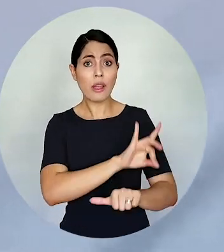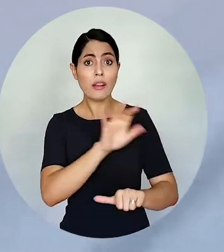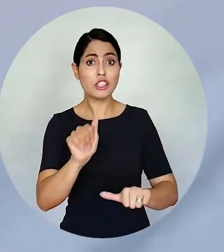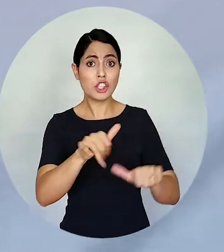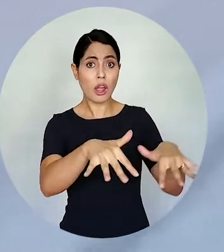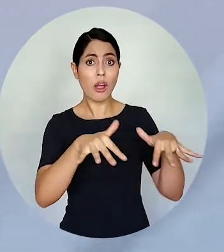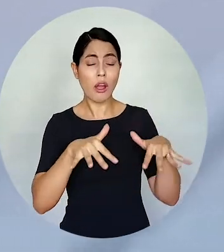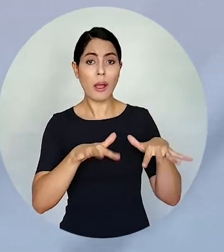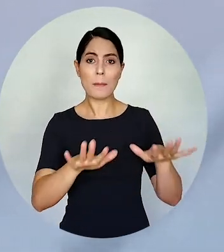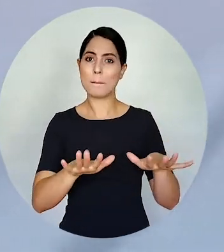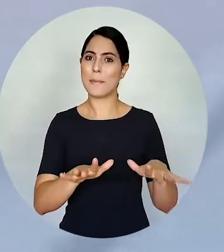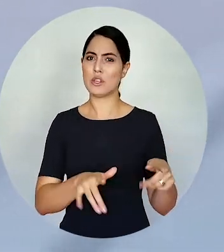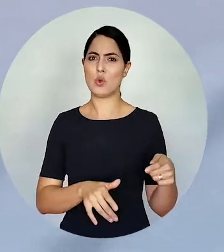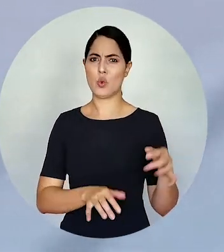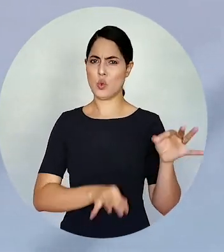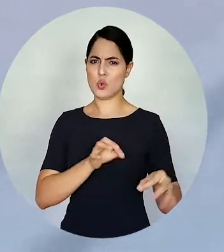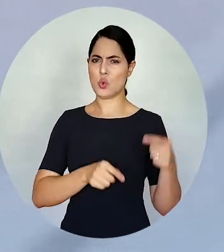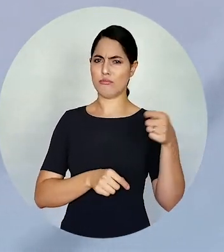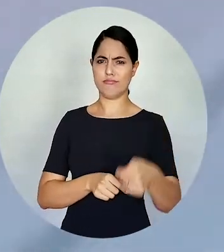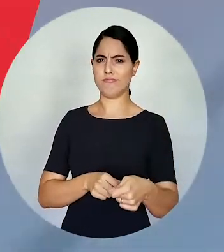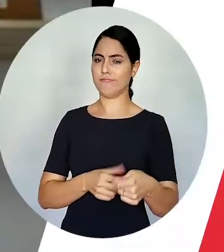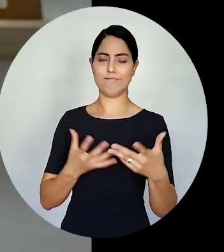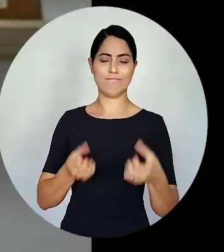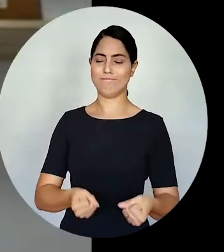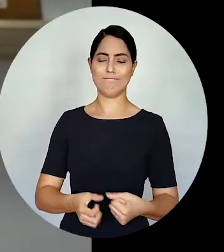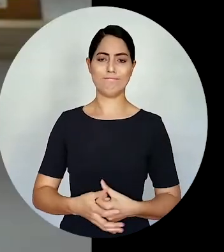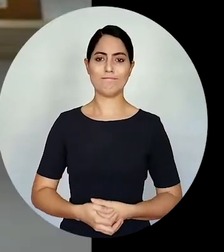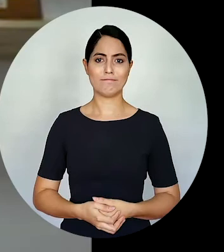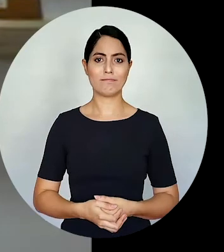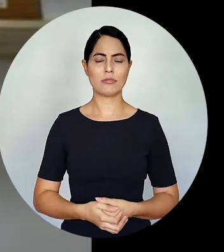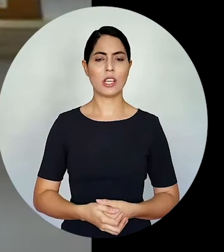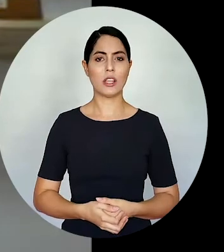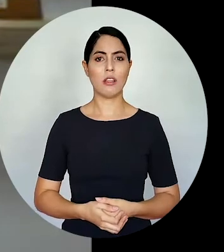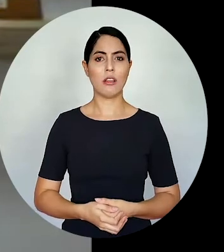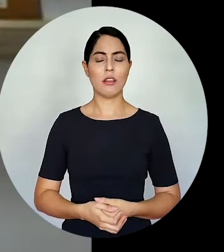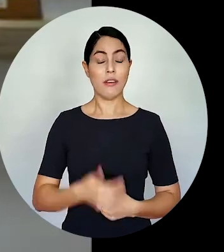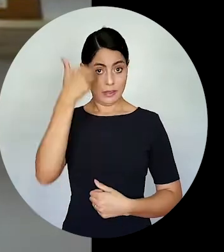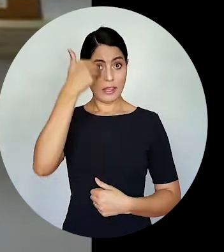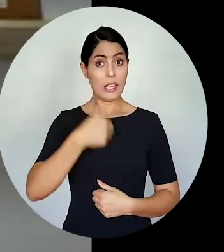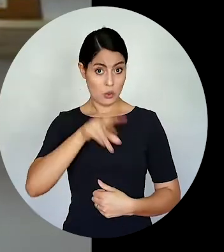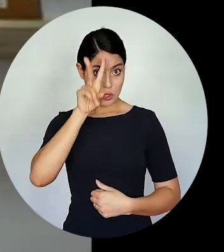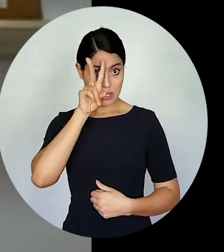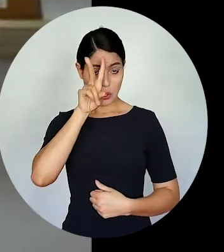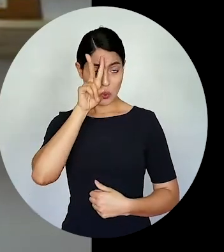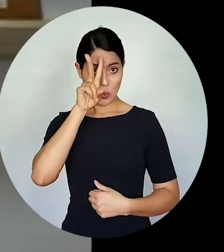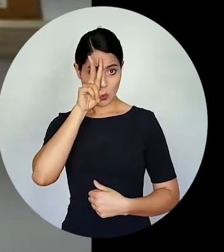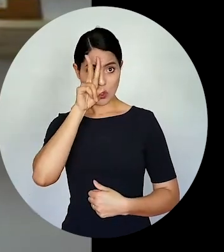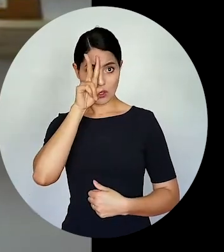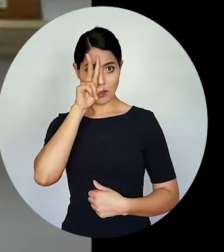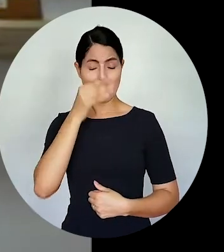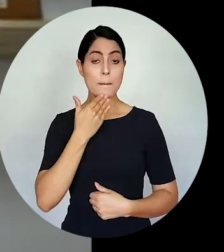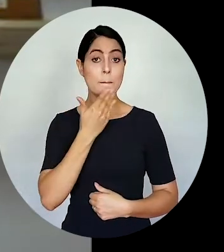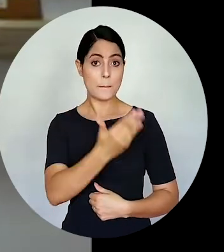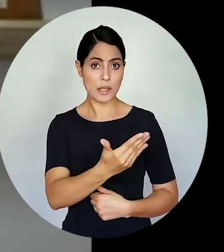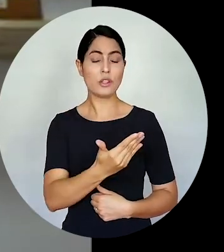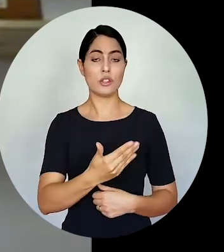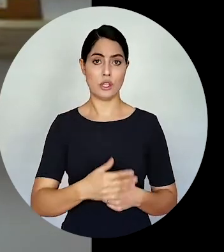mas o pedido foi indeferido pelo magistrado. Eu, na segunda-feira, peticionei nos